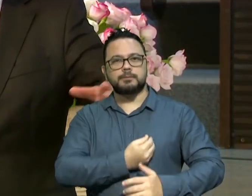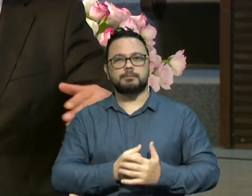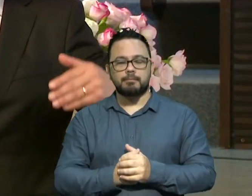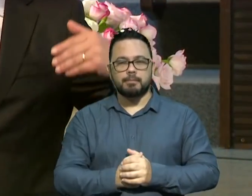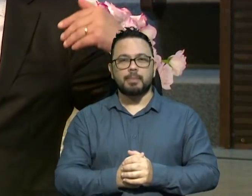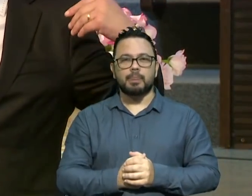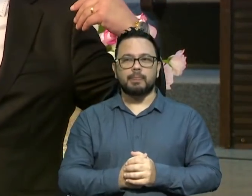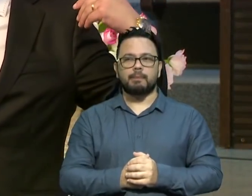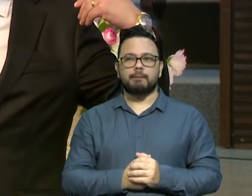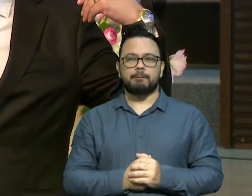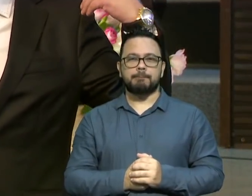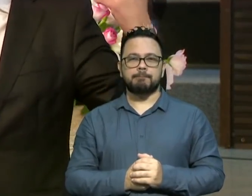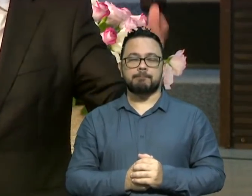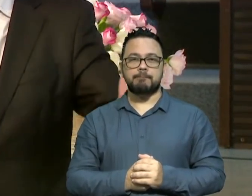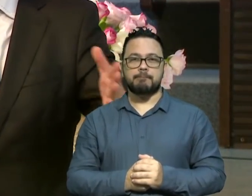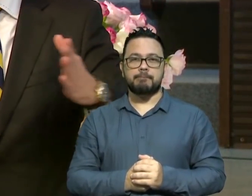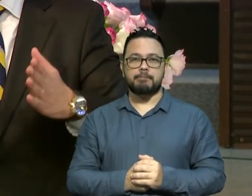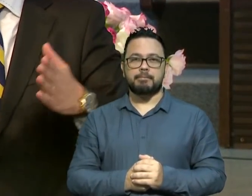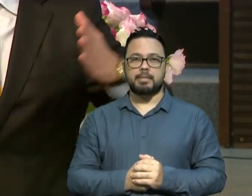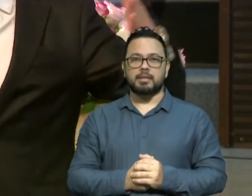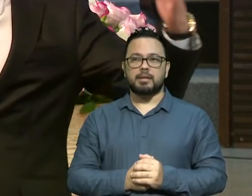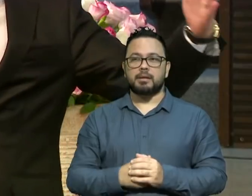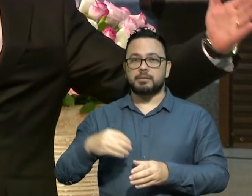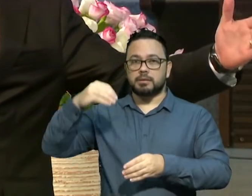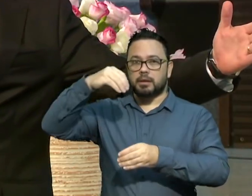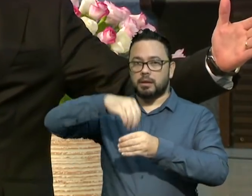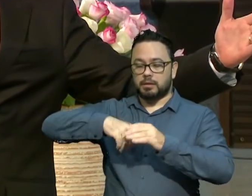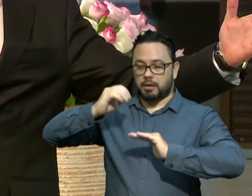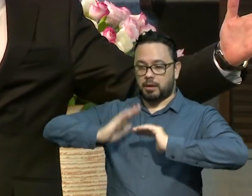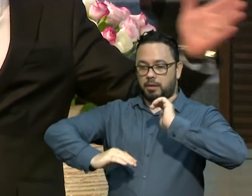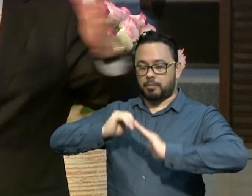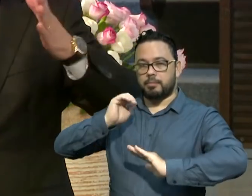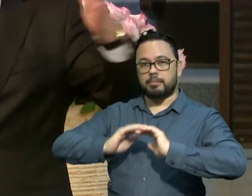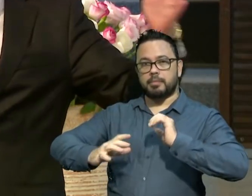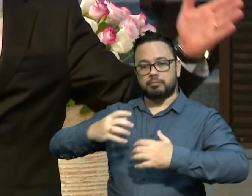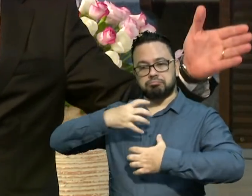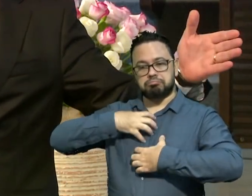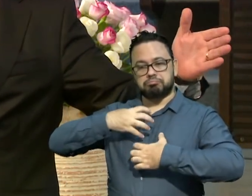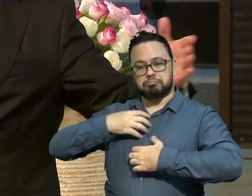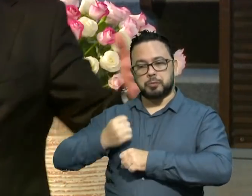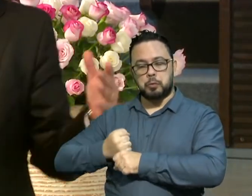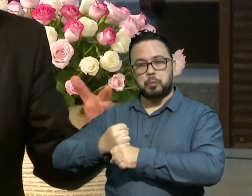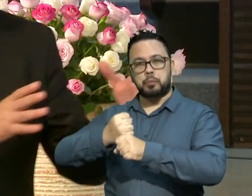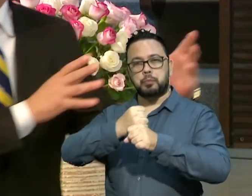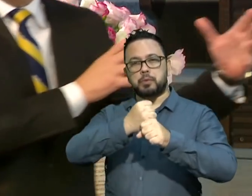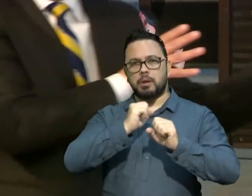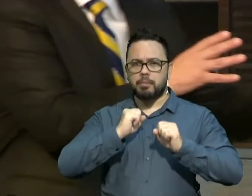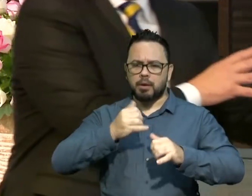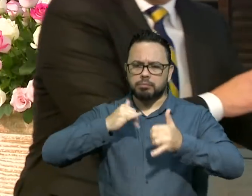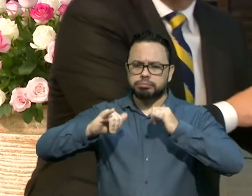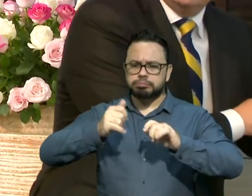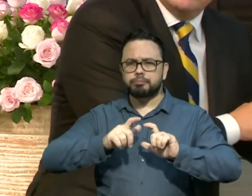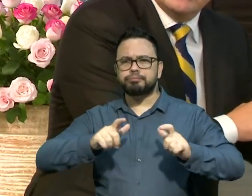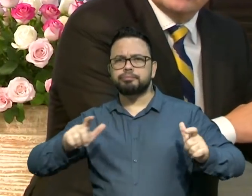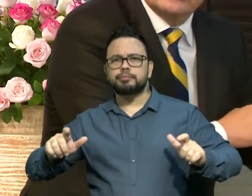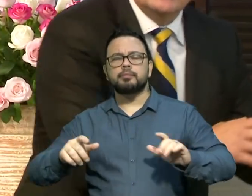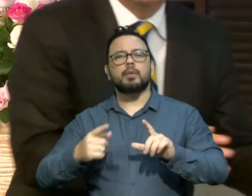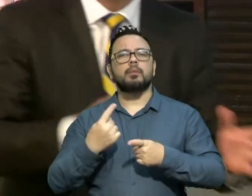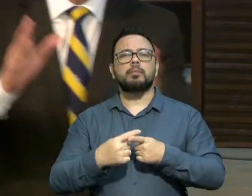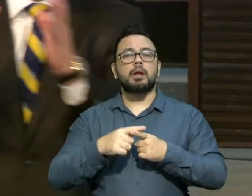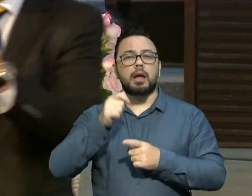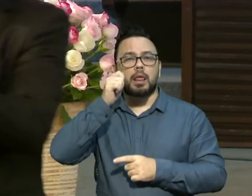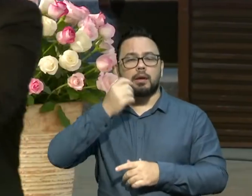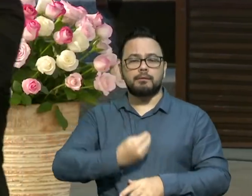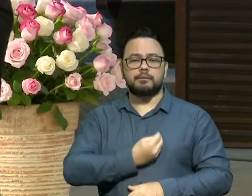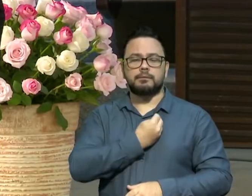hereditariedade através dos seus lábios ele pode estender essa energia Vital ao longo da vida porque Adão viveu quase mil anos